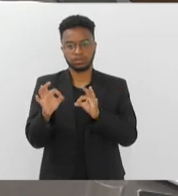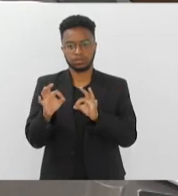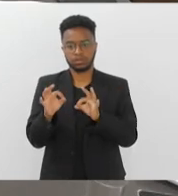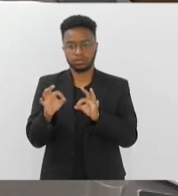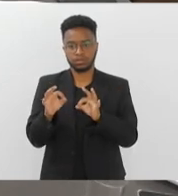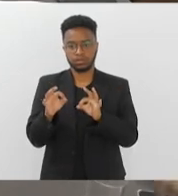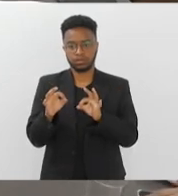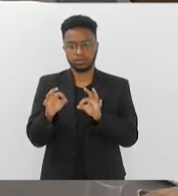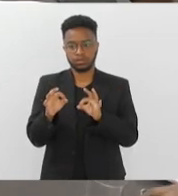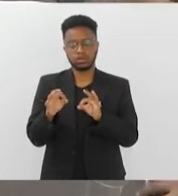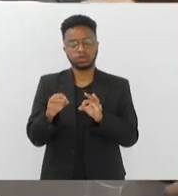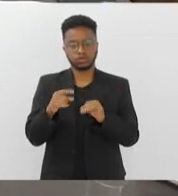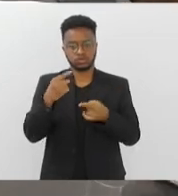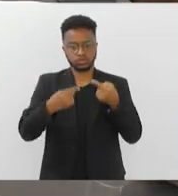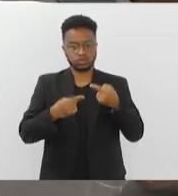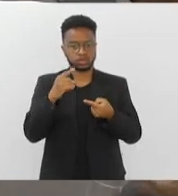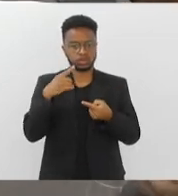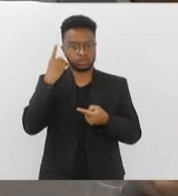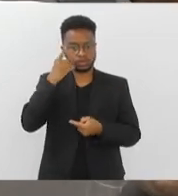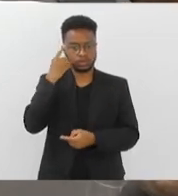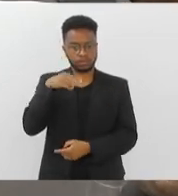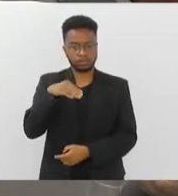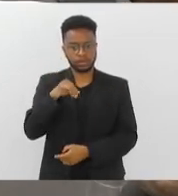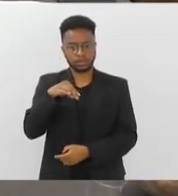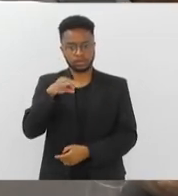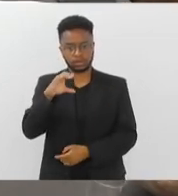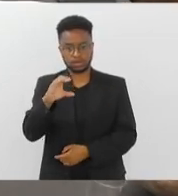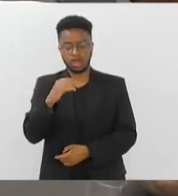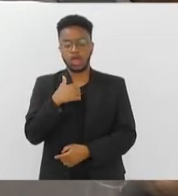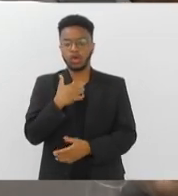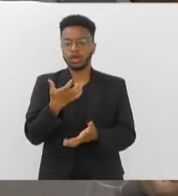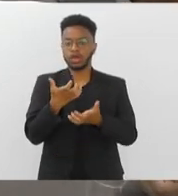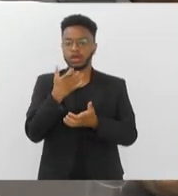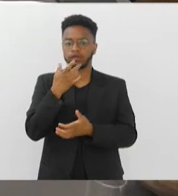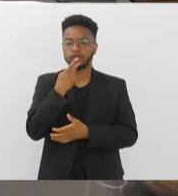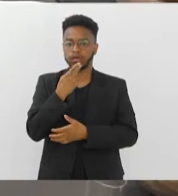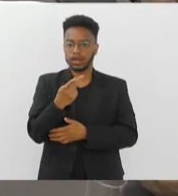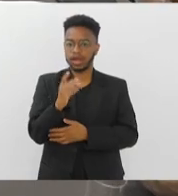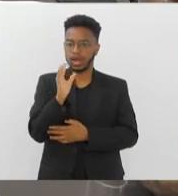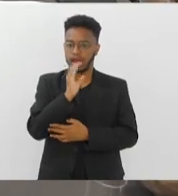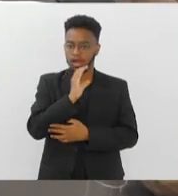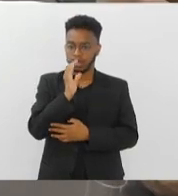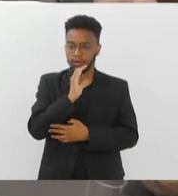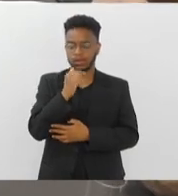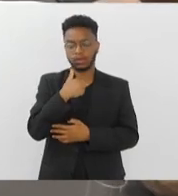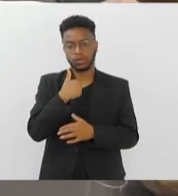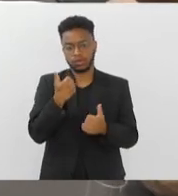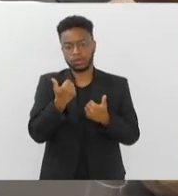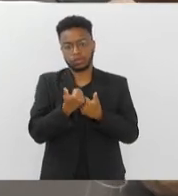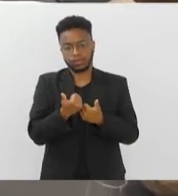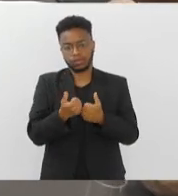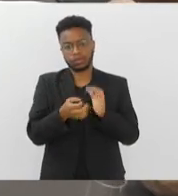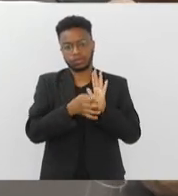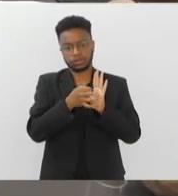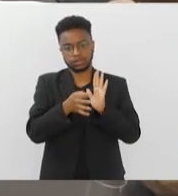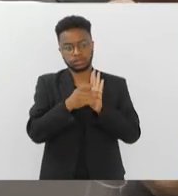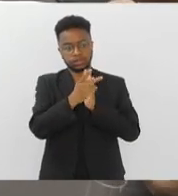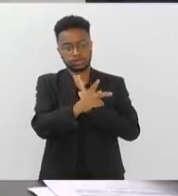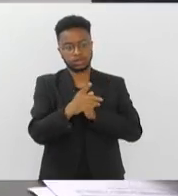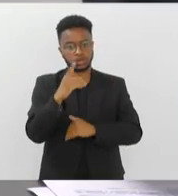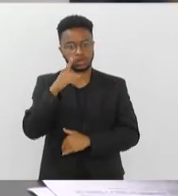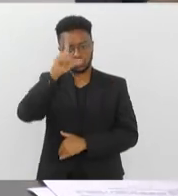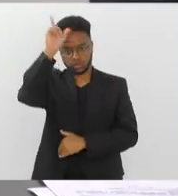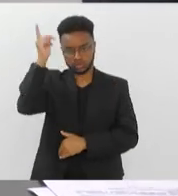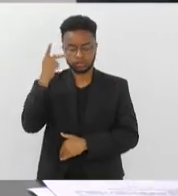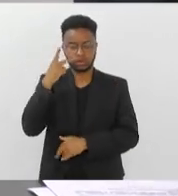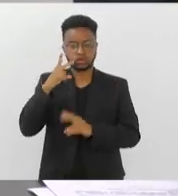queria rapidamente. Para discutir, deputado Carlos Mink. Queria rapidamente falar. Apoiando o parecer do Luiz Paulo, que suprimiu 3 e 4, né,